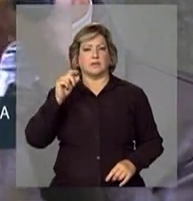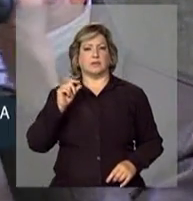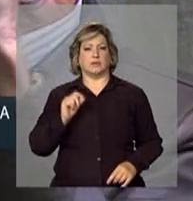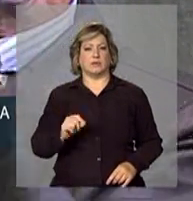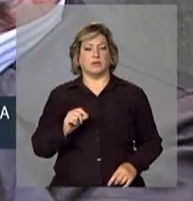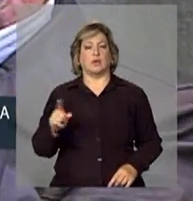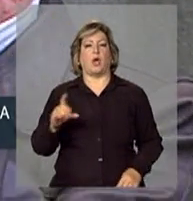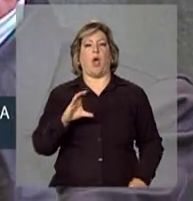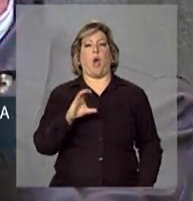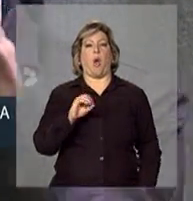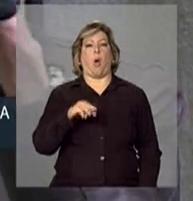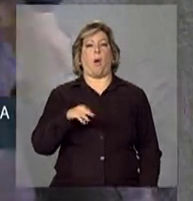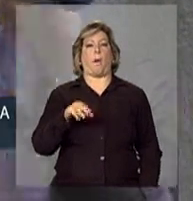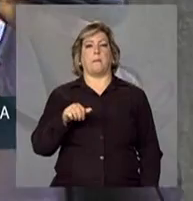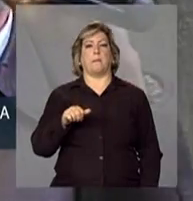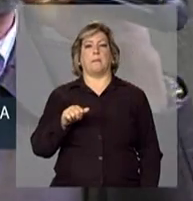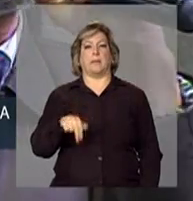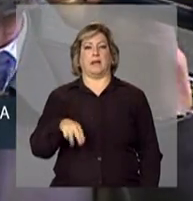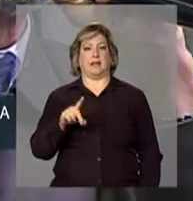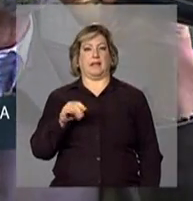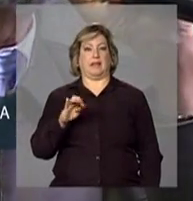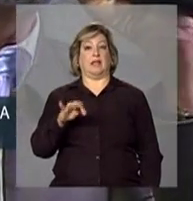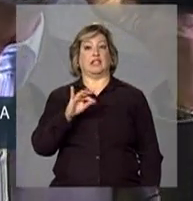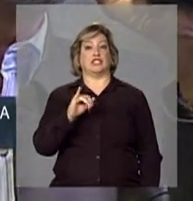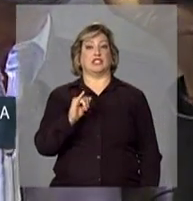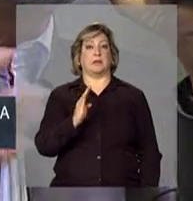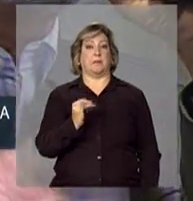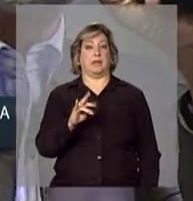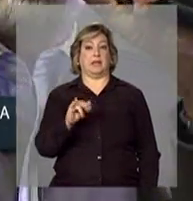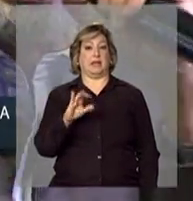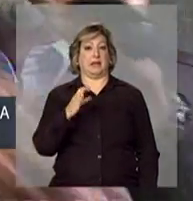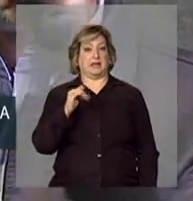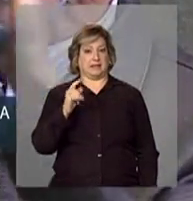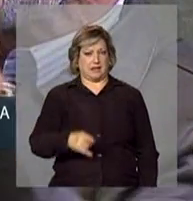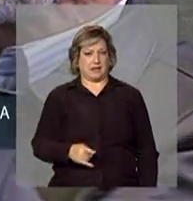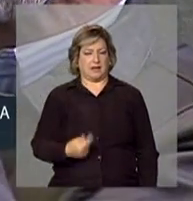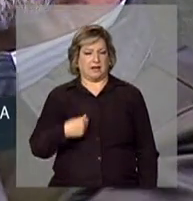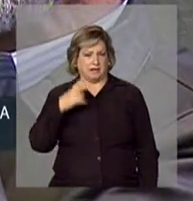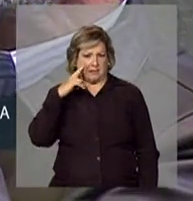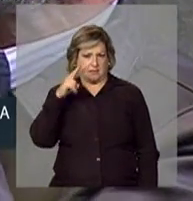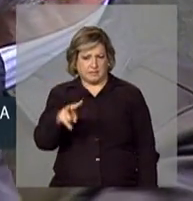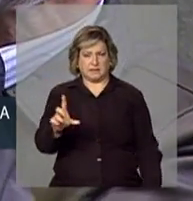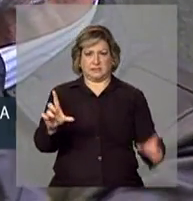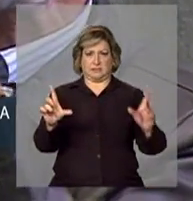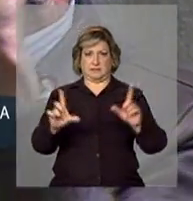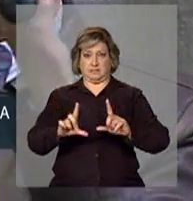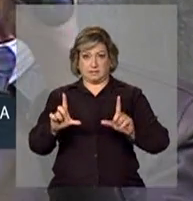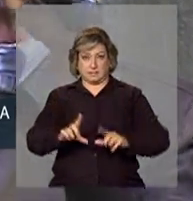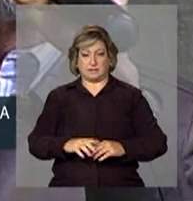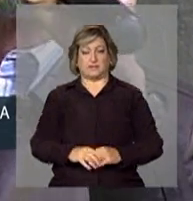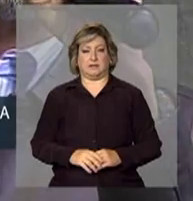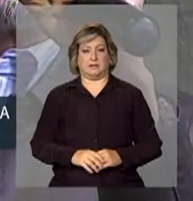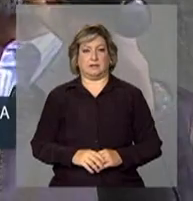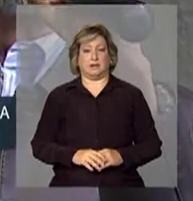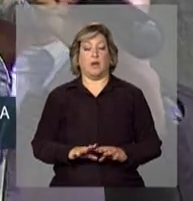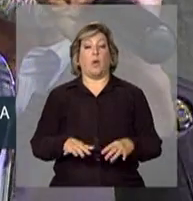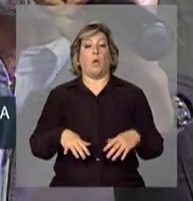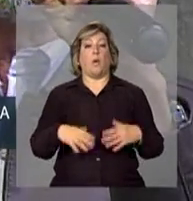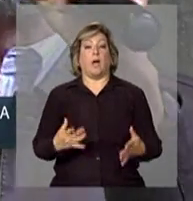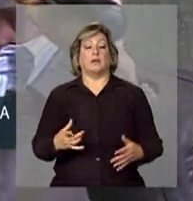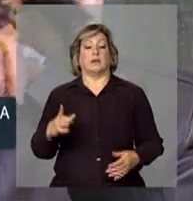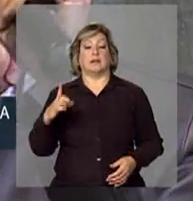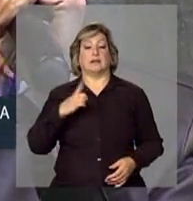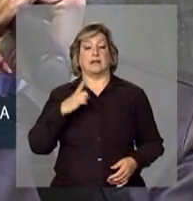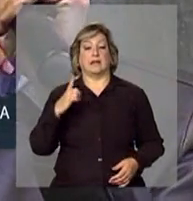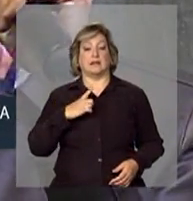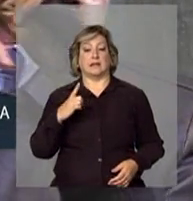do comandante Tibiriçá. pelo fato de ter uma